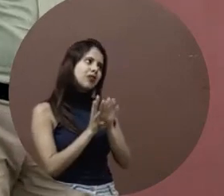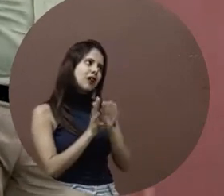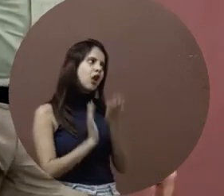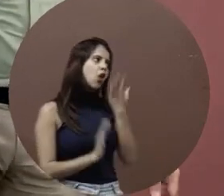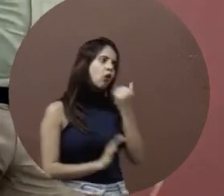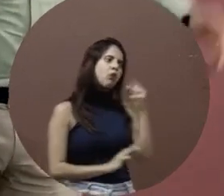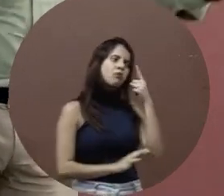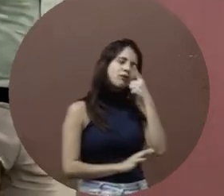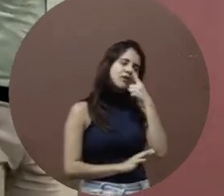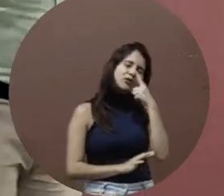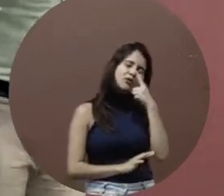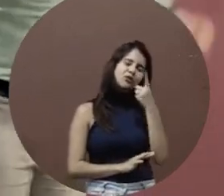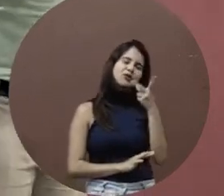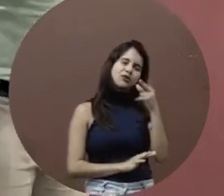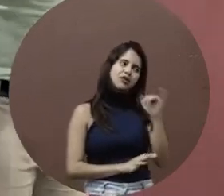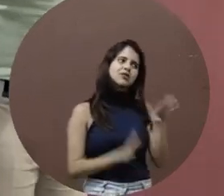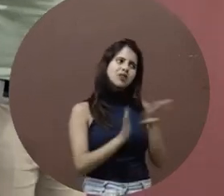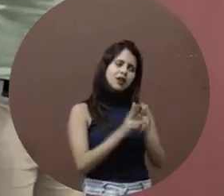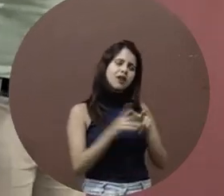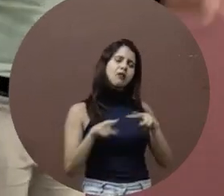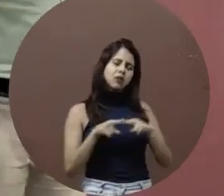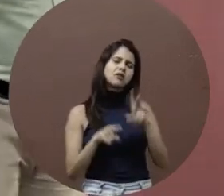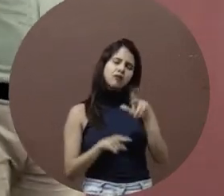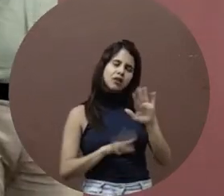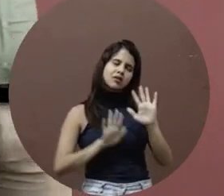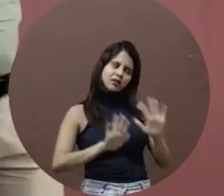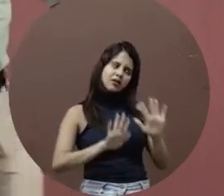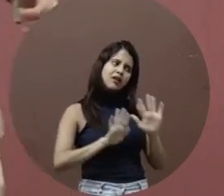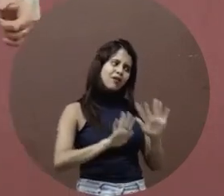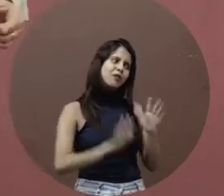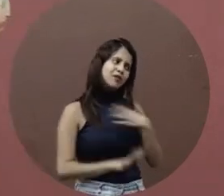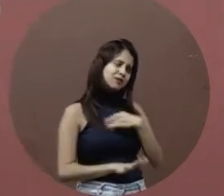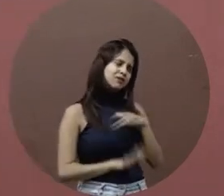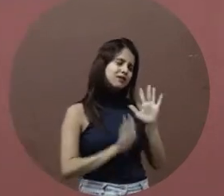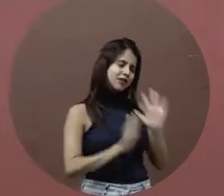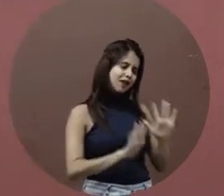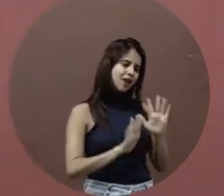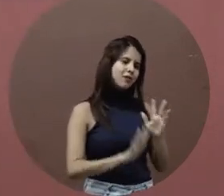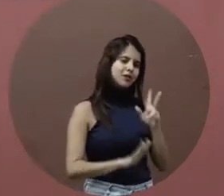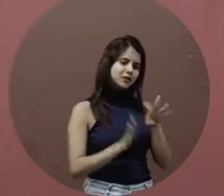biscoito. Vai chegar. Vai chegar.